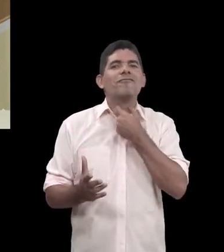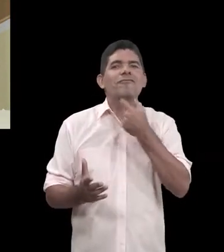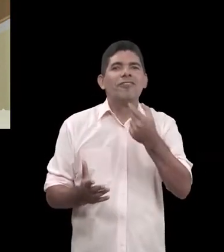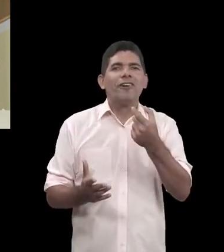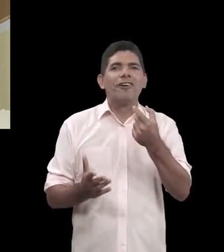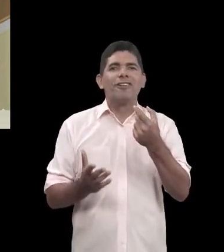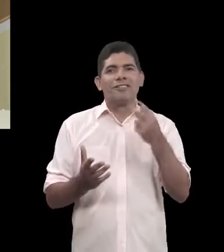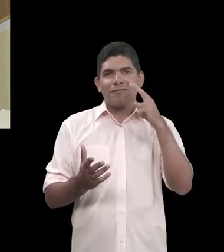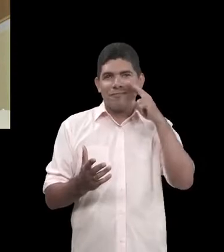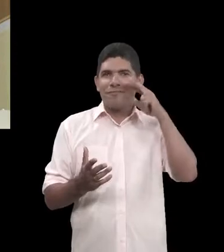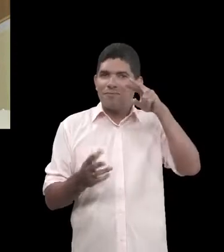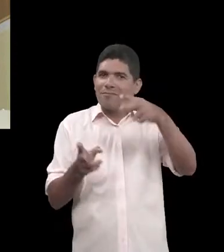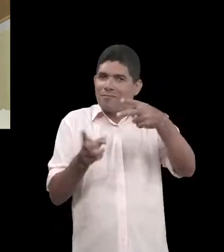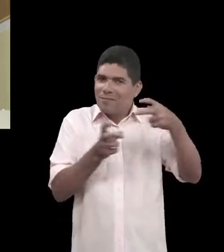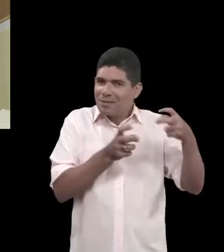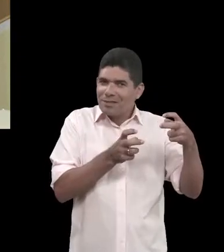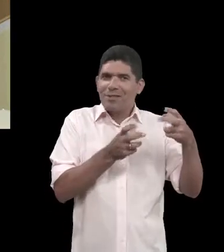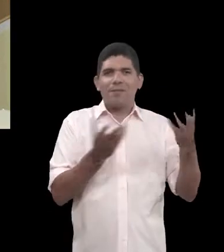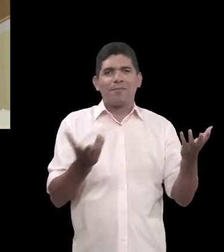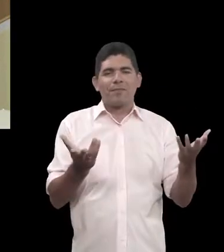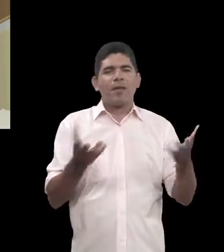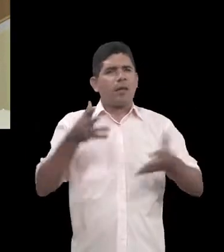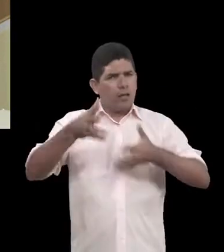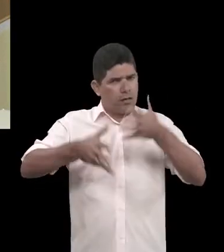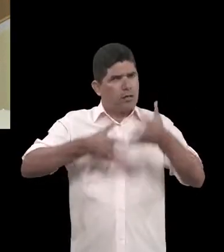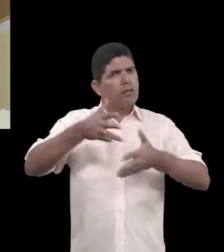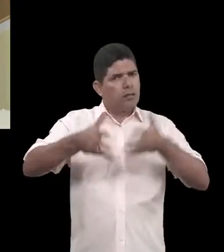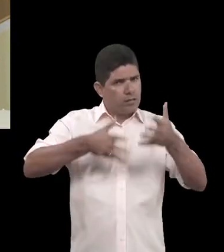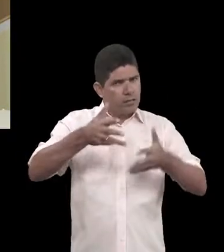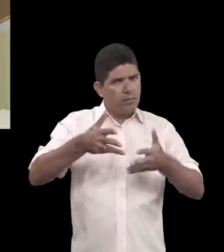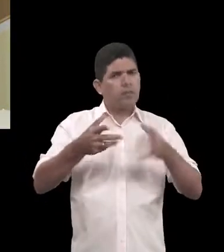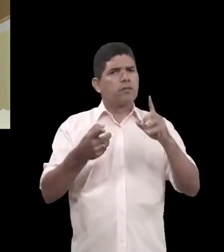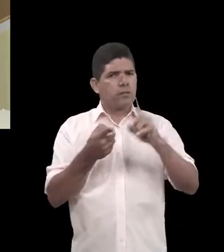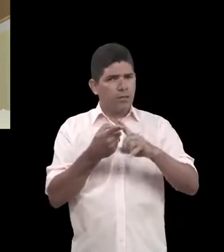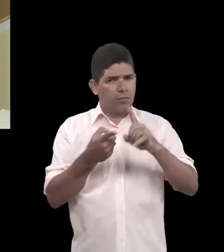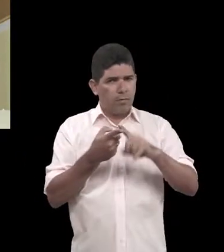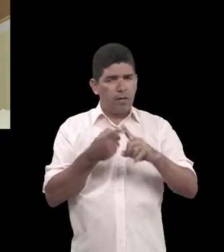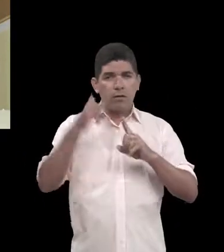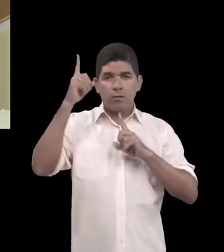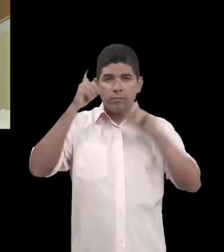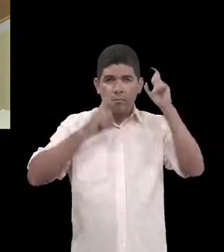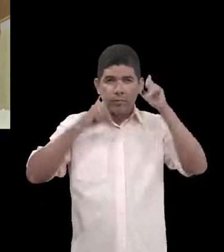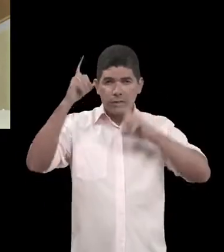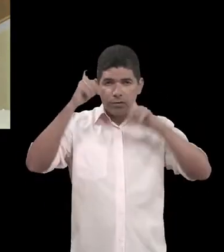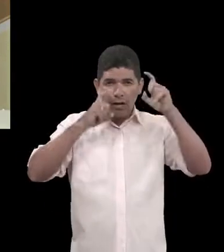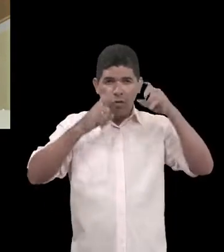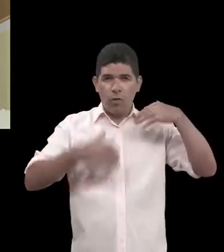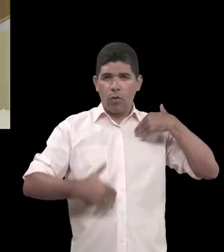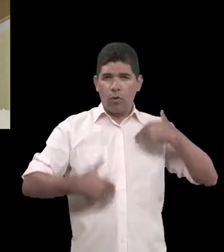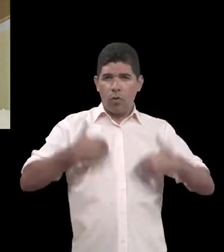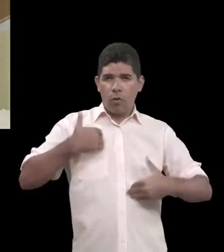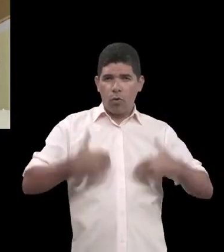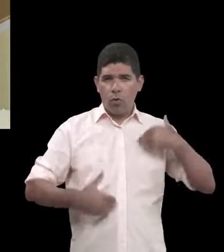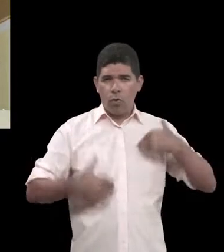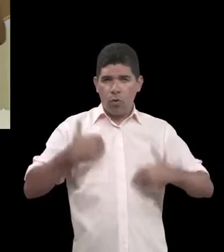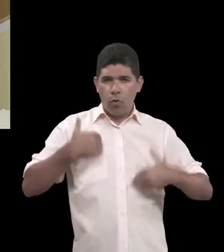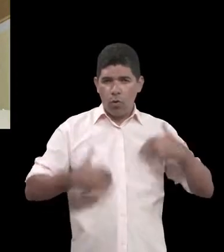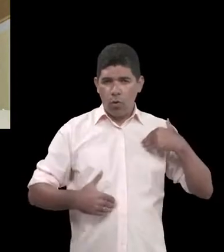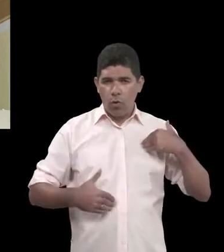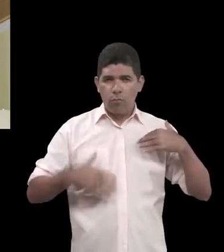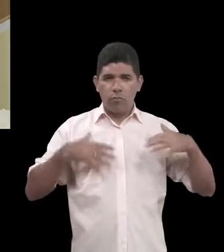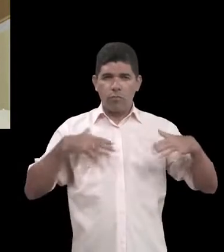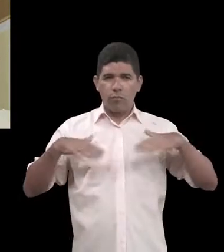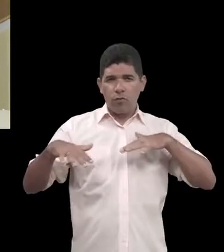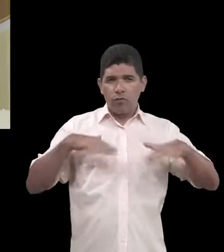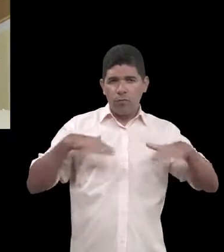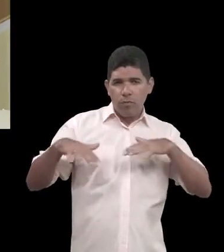mais até, às vezes, do que na expressão facial. Em Libras, isso acontece tudo na expressão facial e na forma como eu amplio o uso